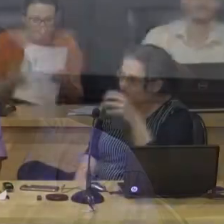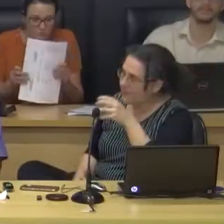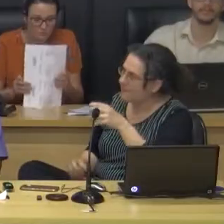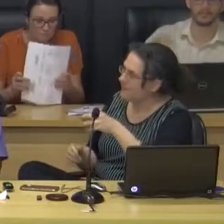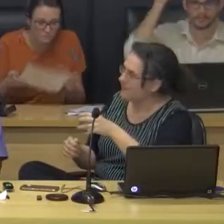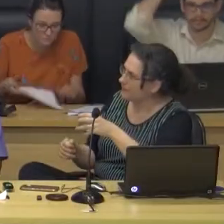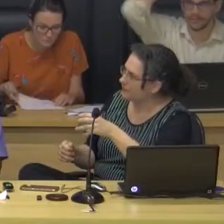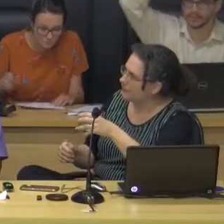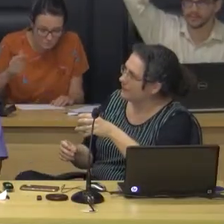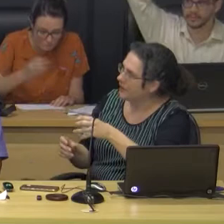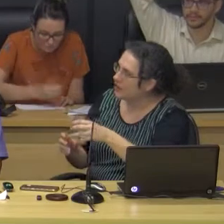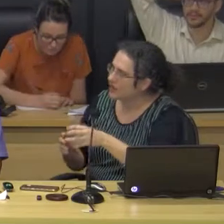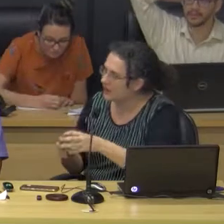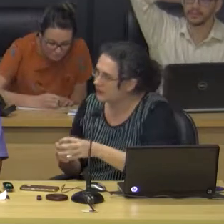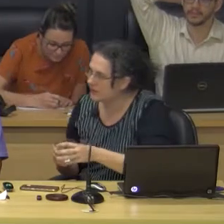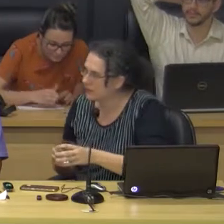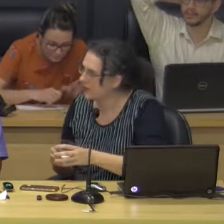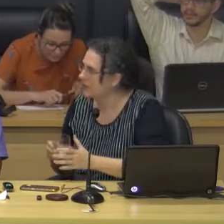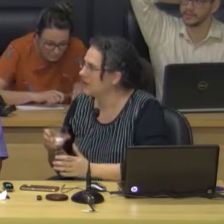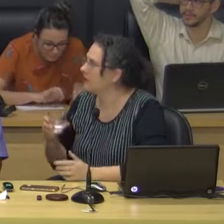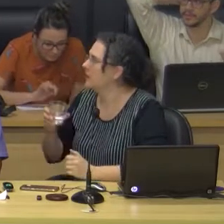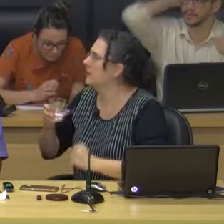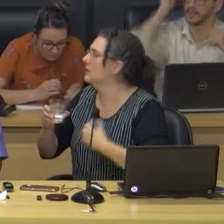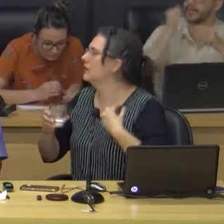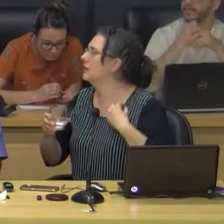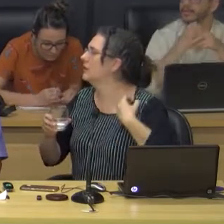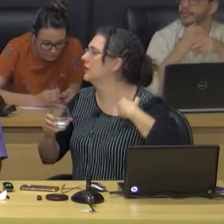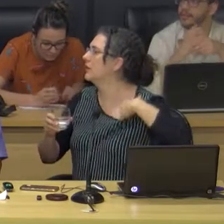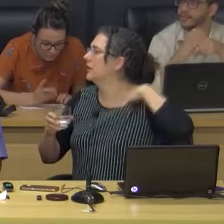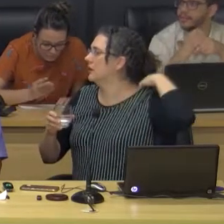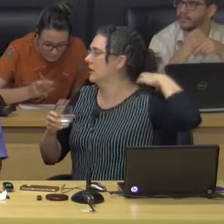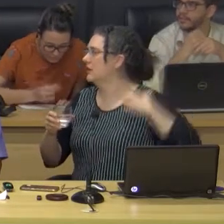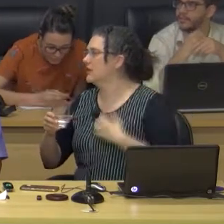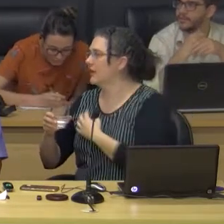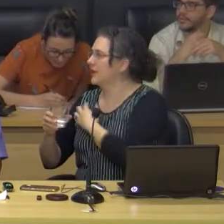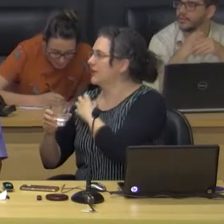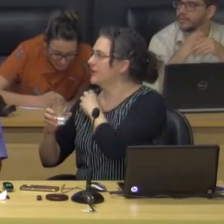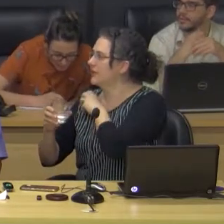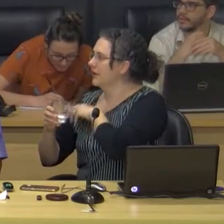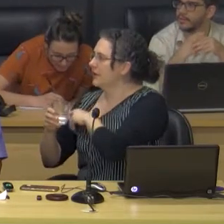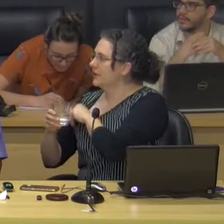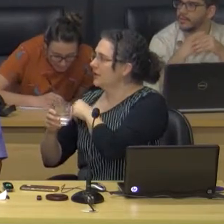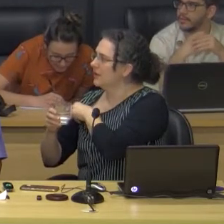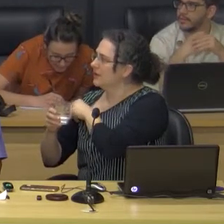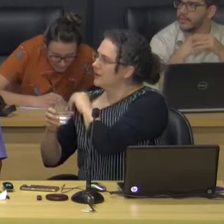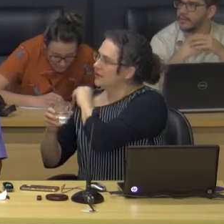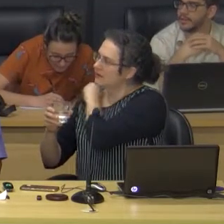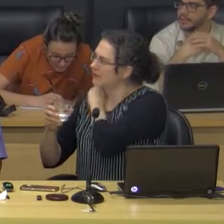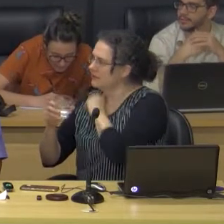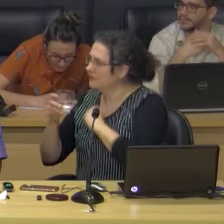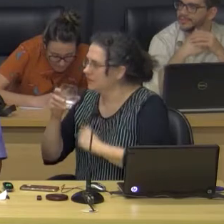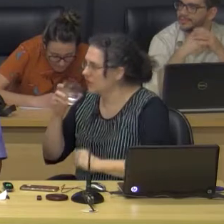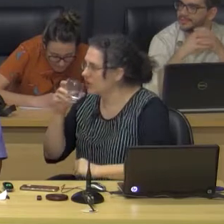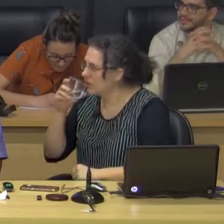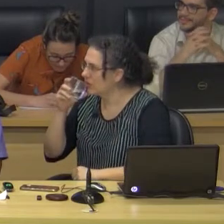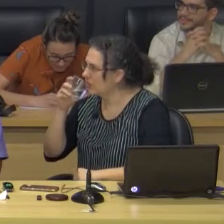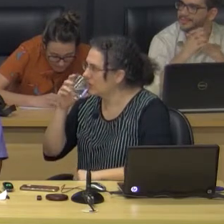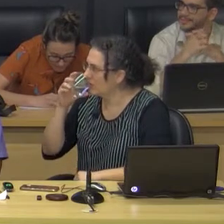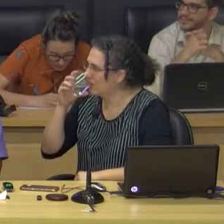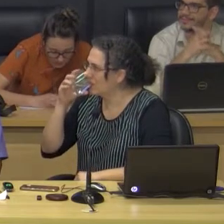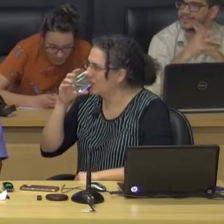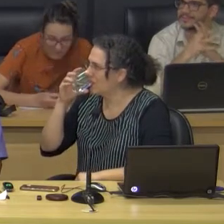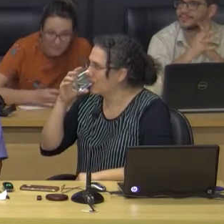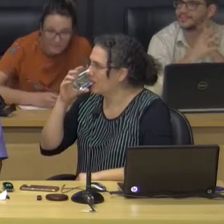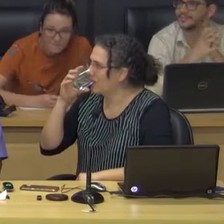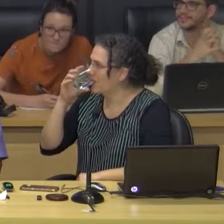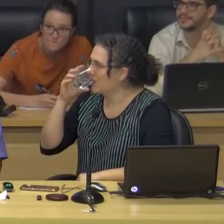fazer o plenário. Vocês querem fazer uma consideração? O Nilson? Jailson? Já. Quer fazer ou aguarda